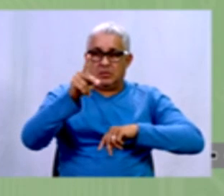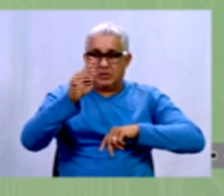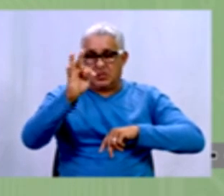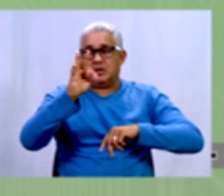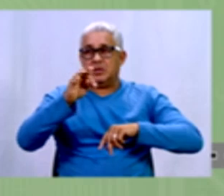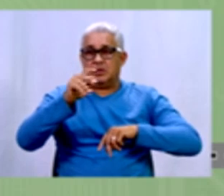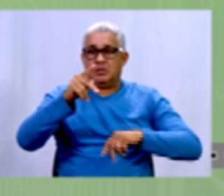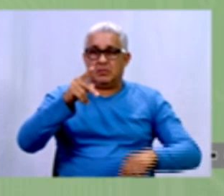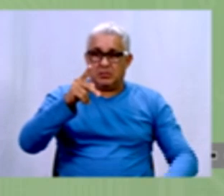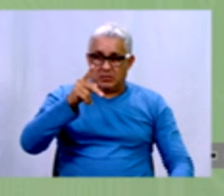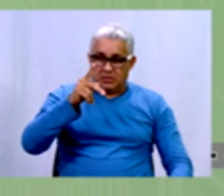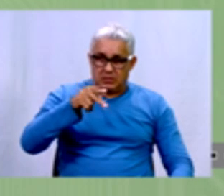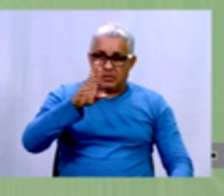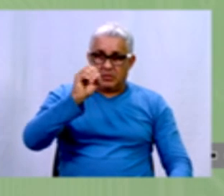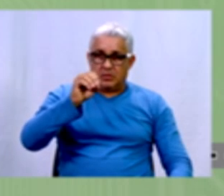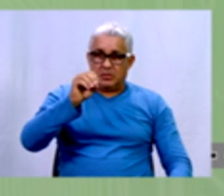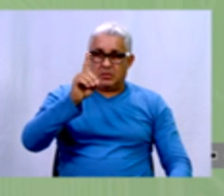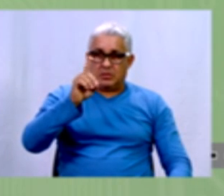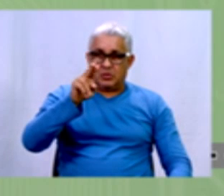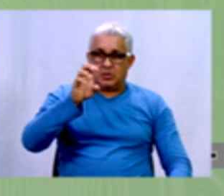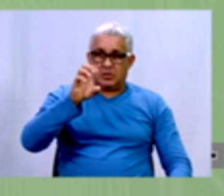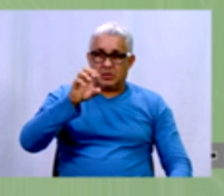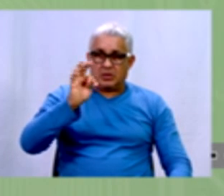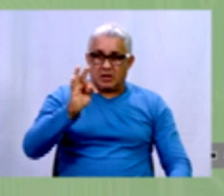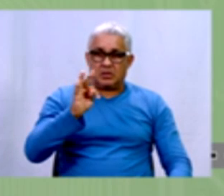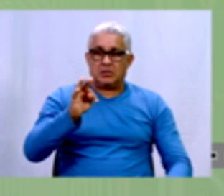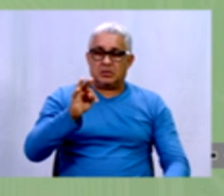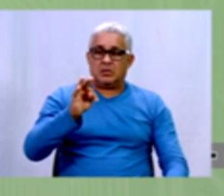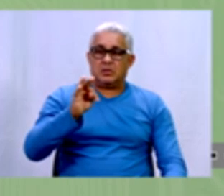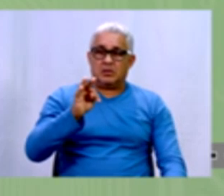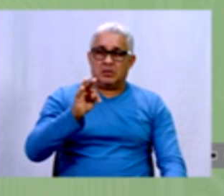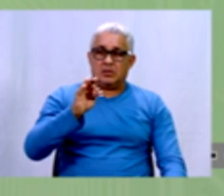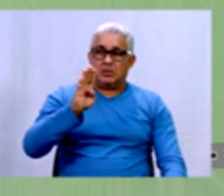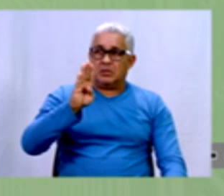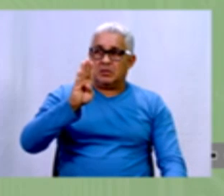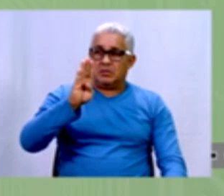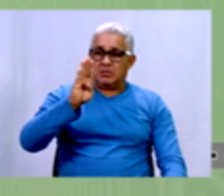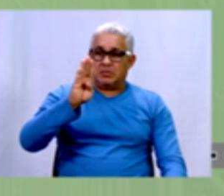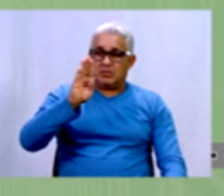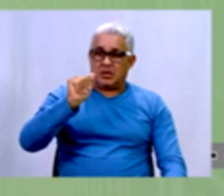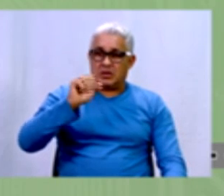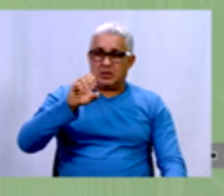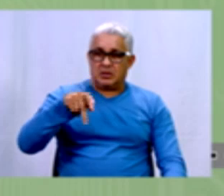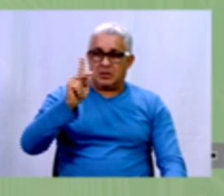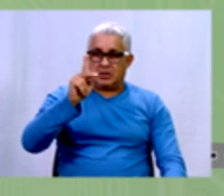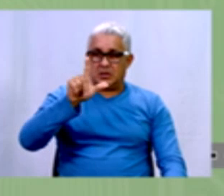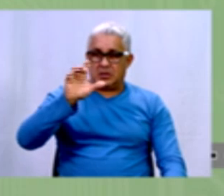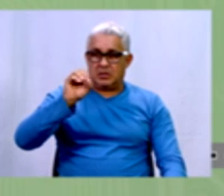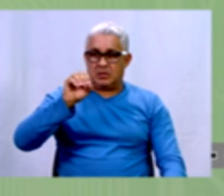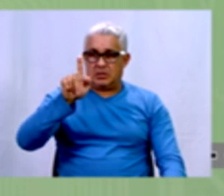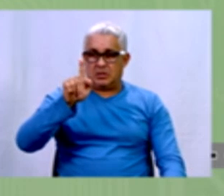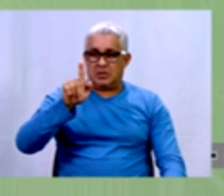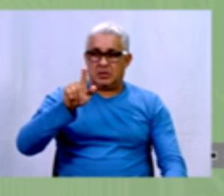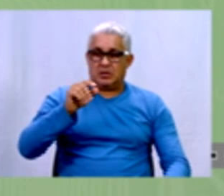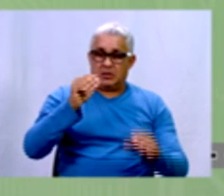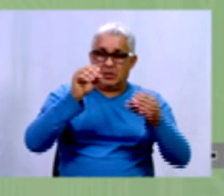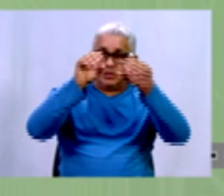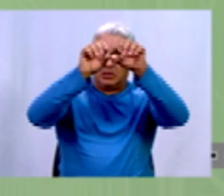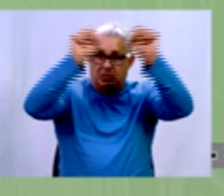priorizada do que é necessário fazer para a aplicação, para o